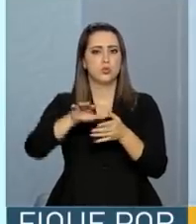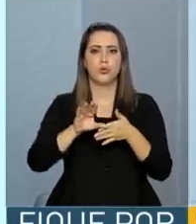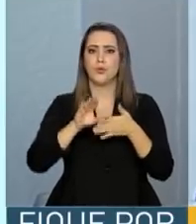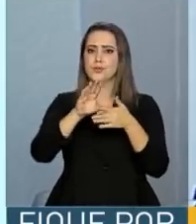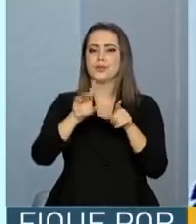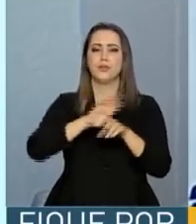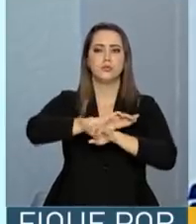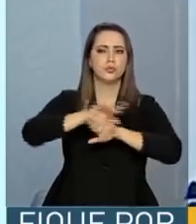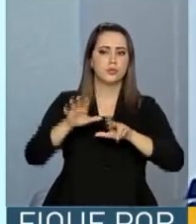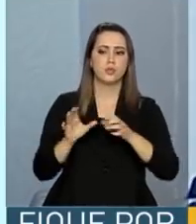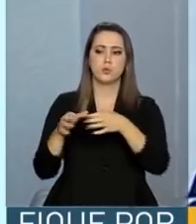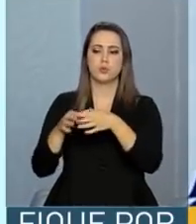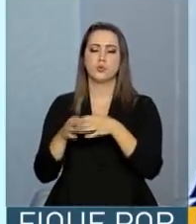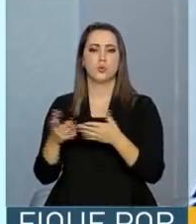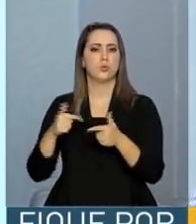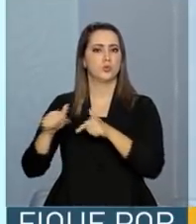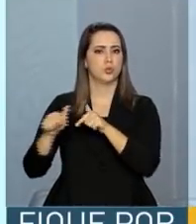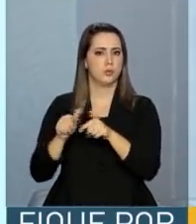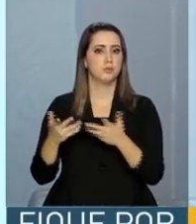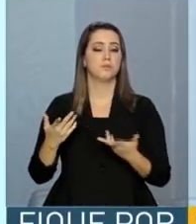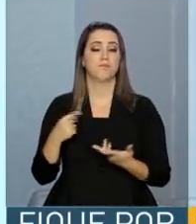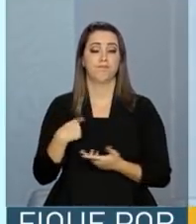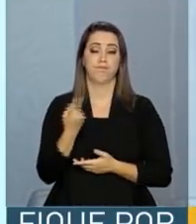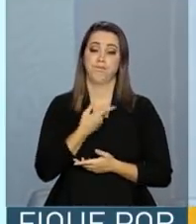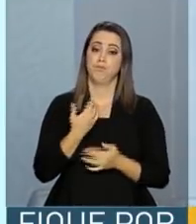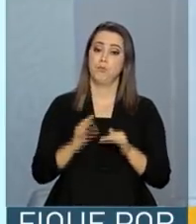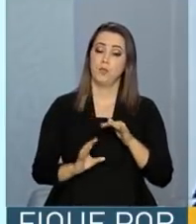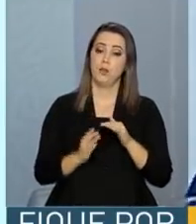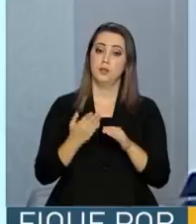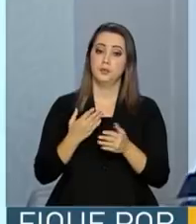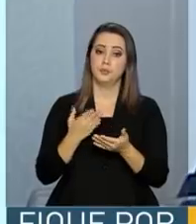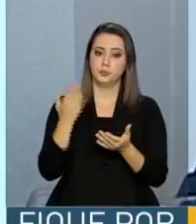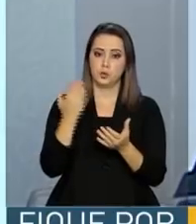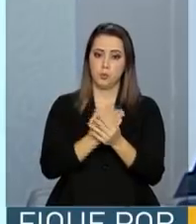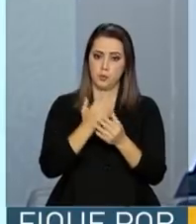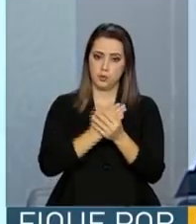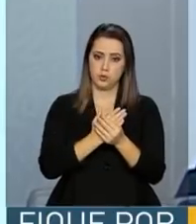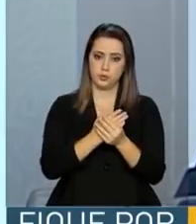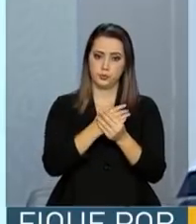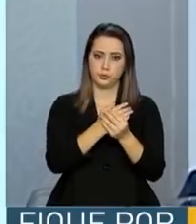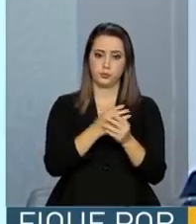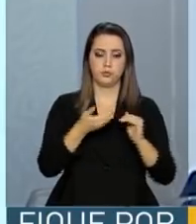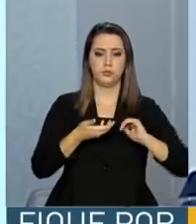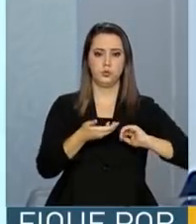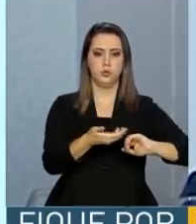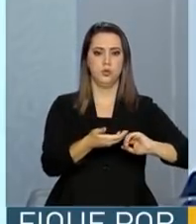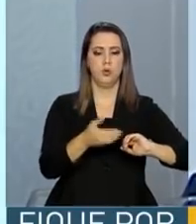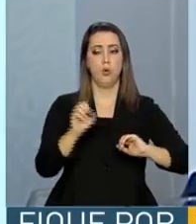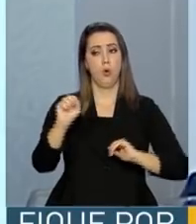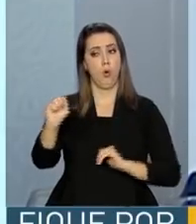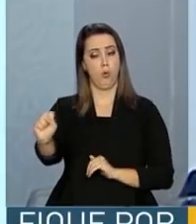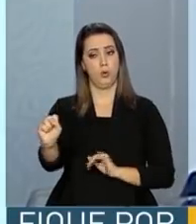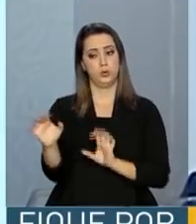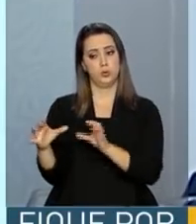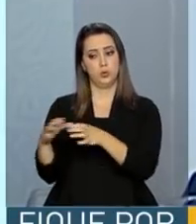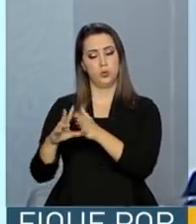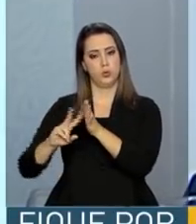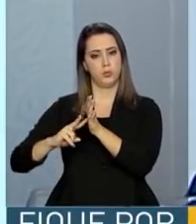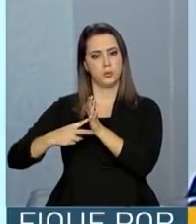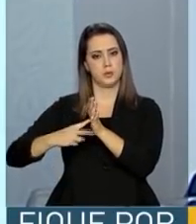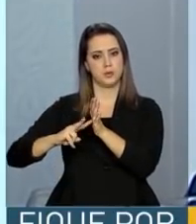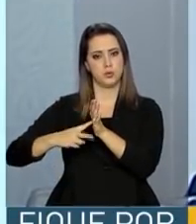isso é verdade que no dia que eu mandei o projeto para para o congresso oito centrais sindicais se manifestar o